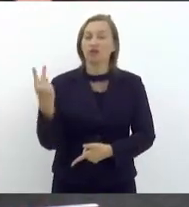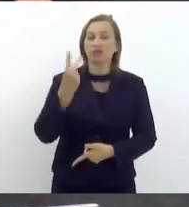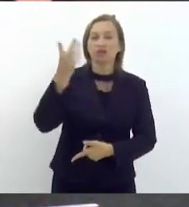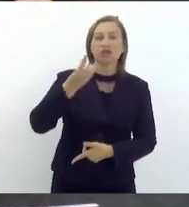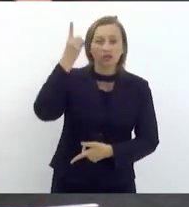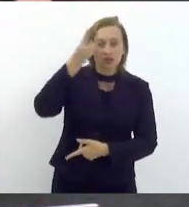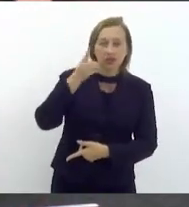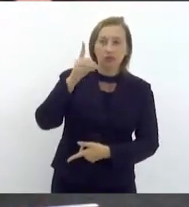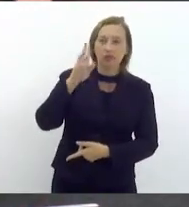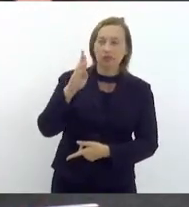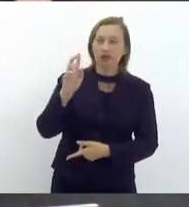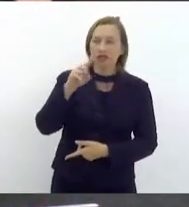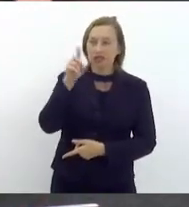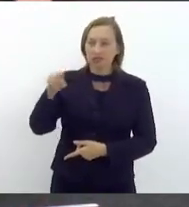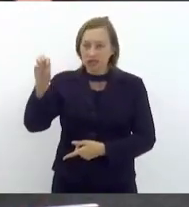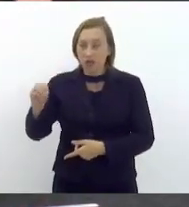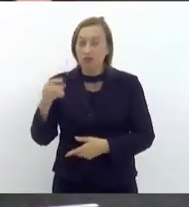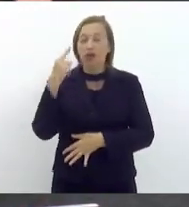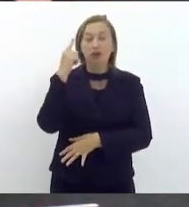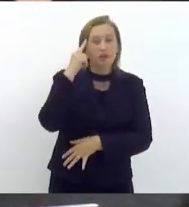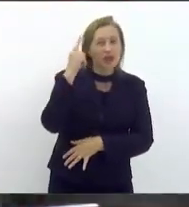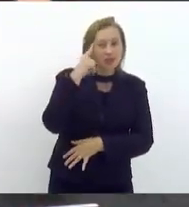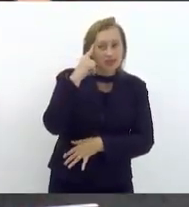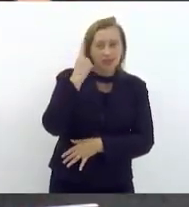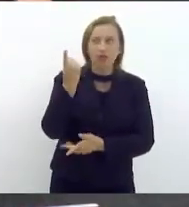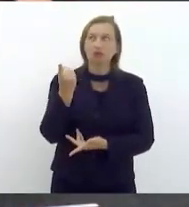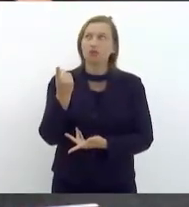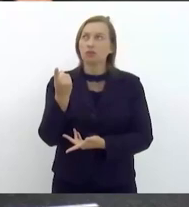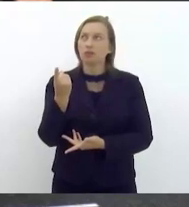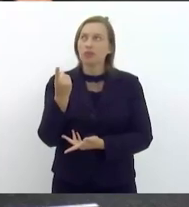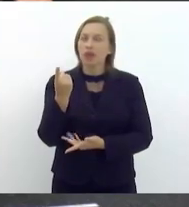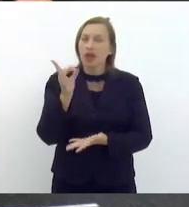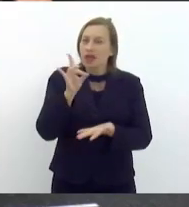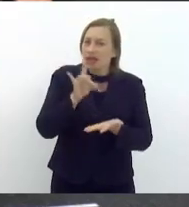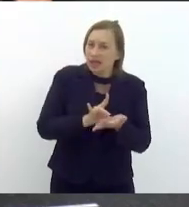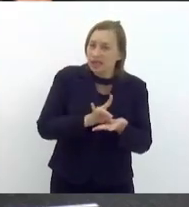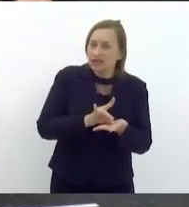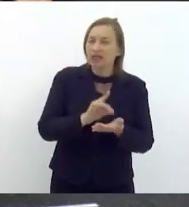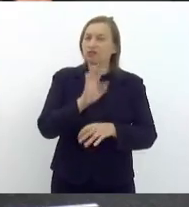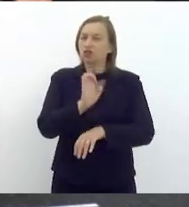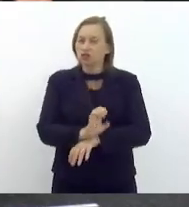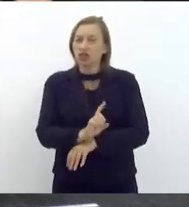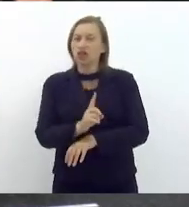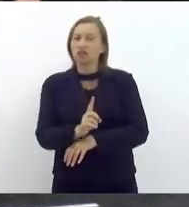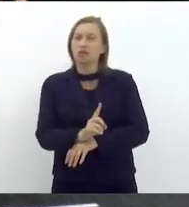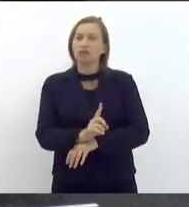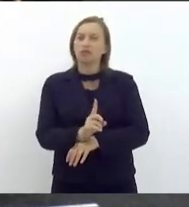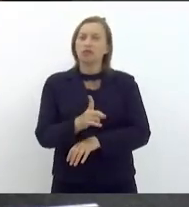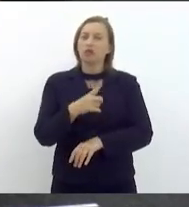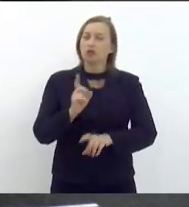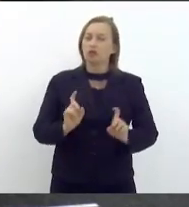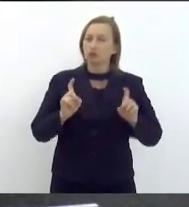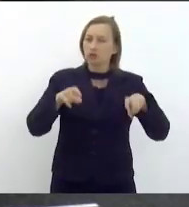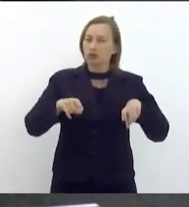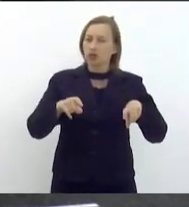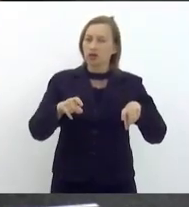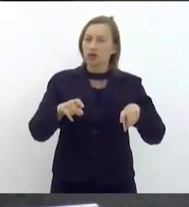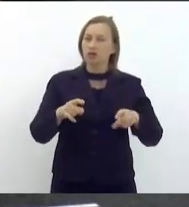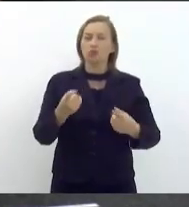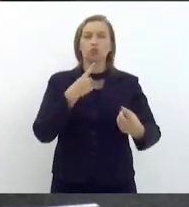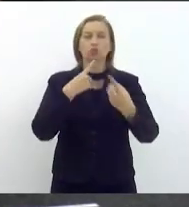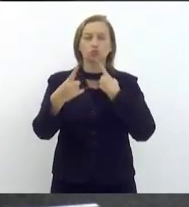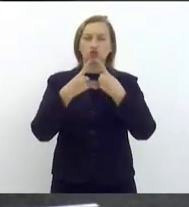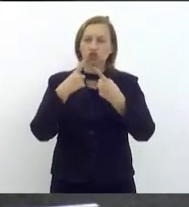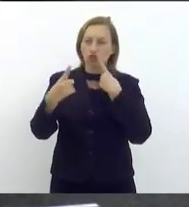brasão e pensando nisso olhando para essa realidade aqui do Estado nosso mandato estabelecer um